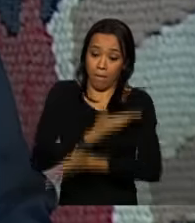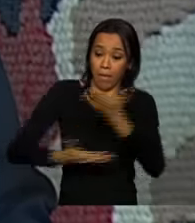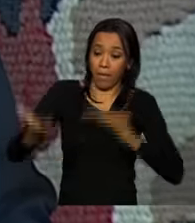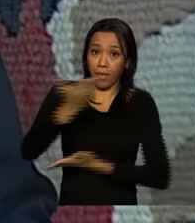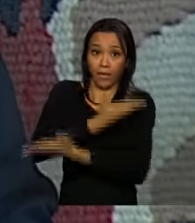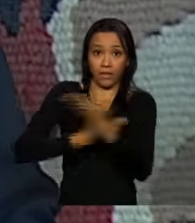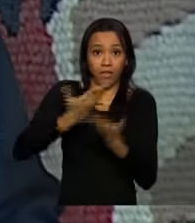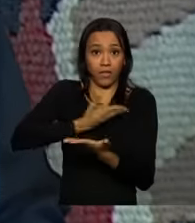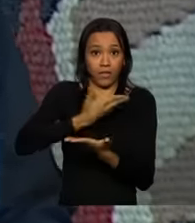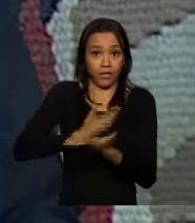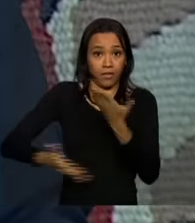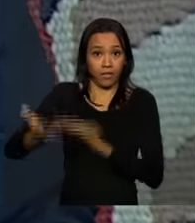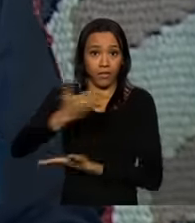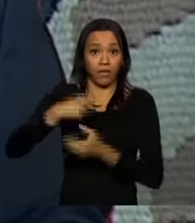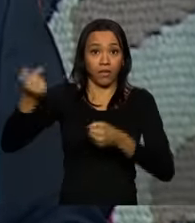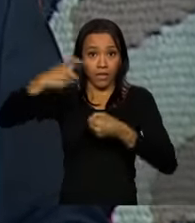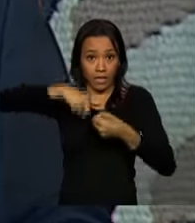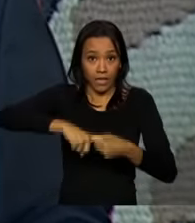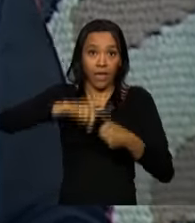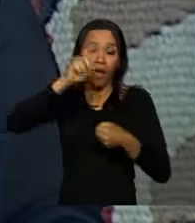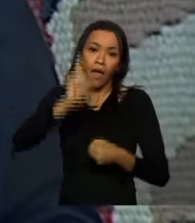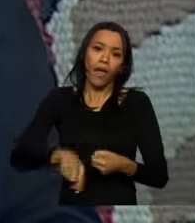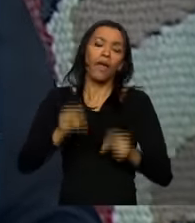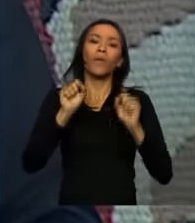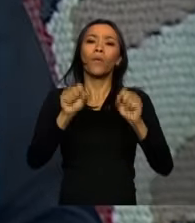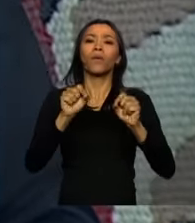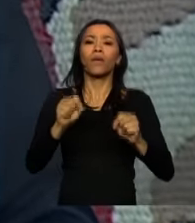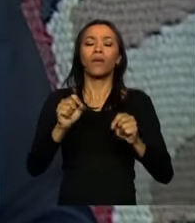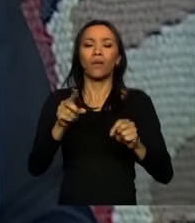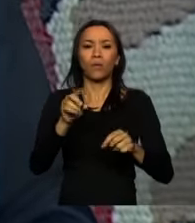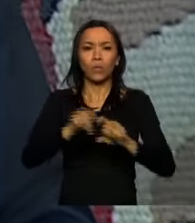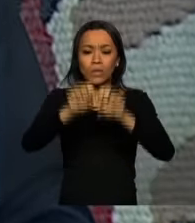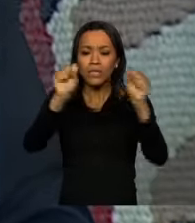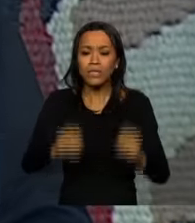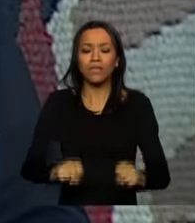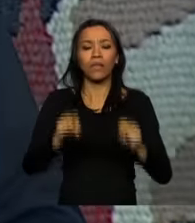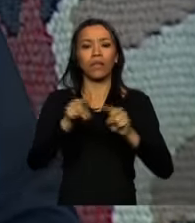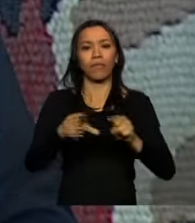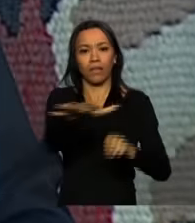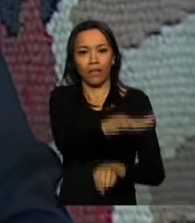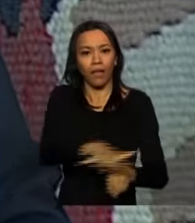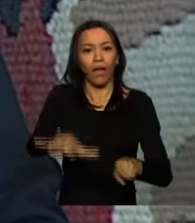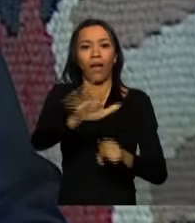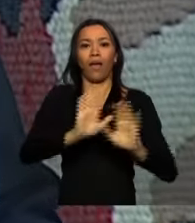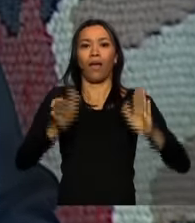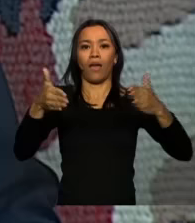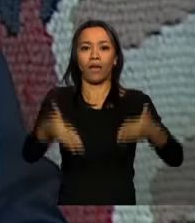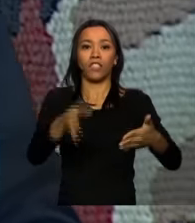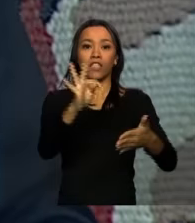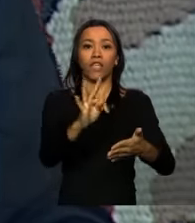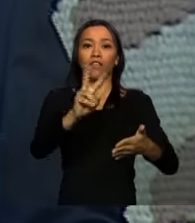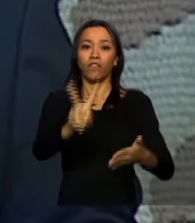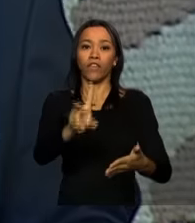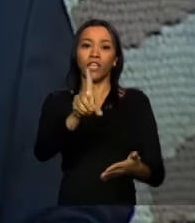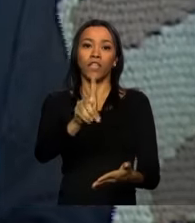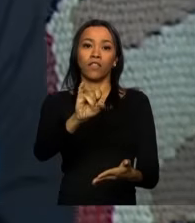o estabelecimento do sistema nipo-brasileiro de TV digital.